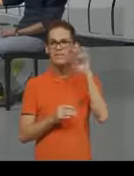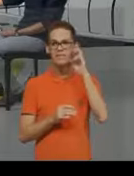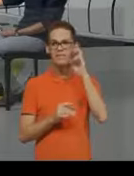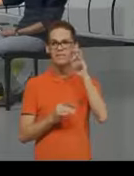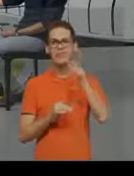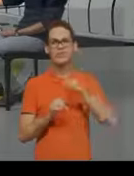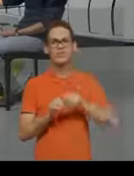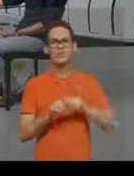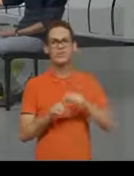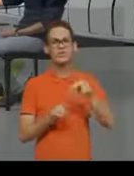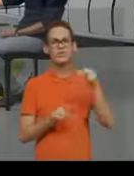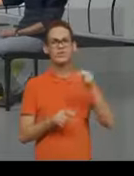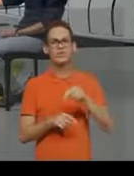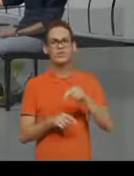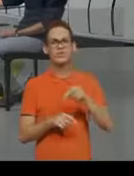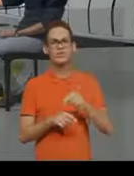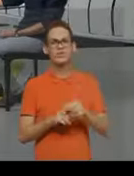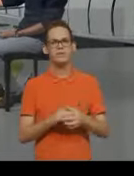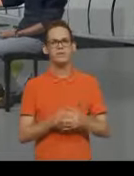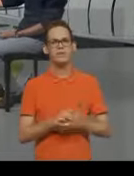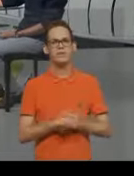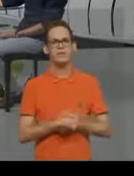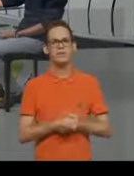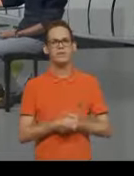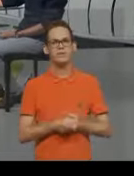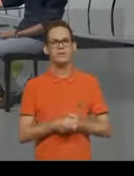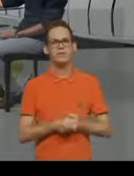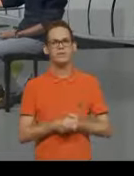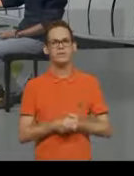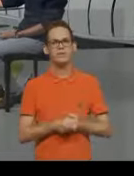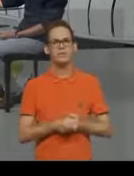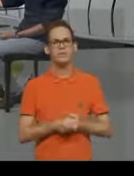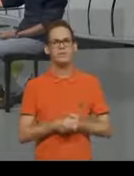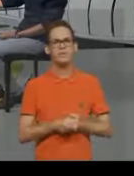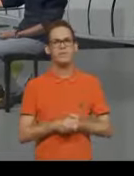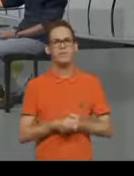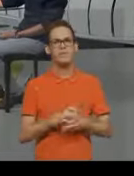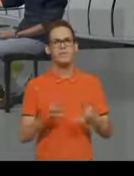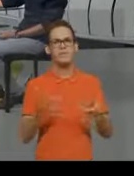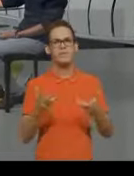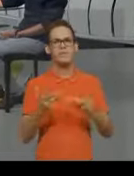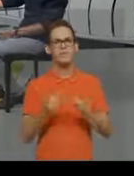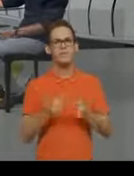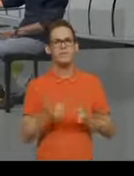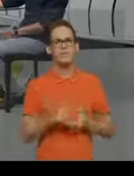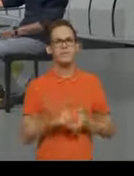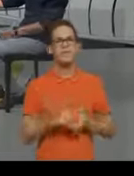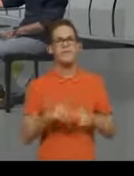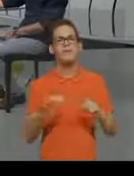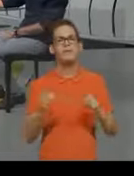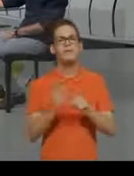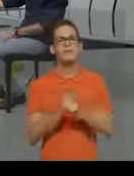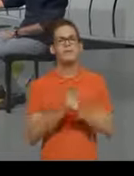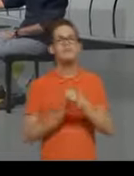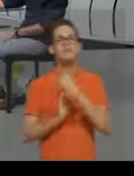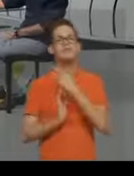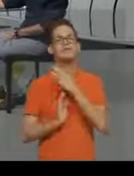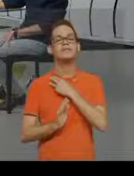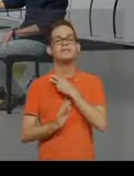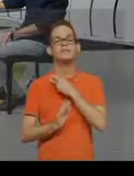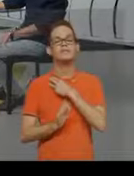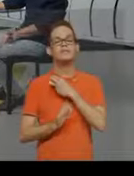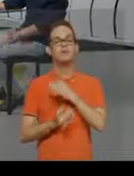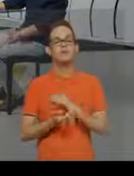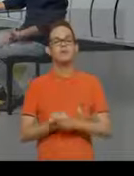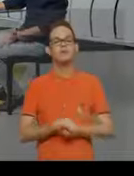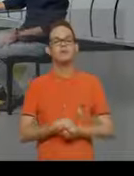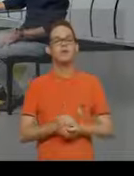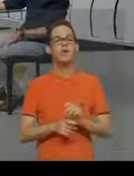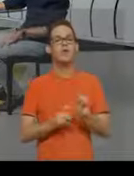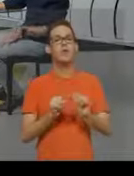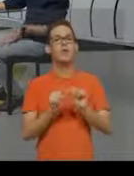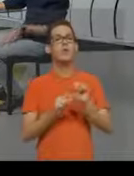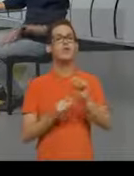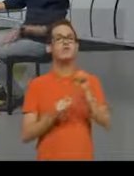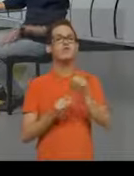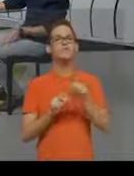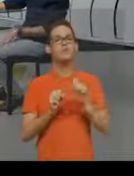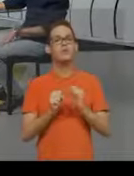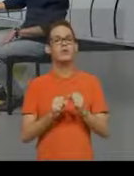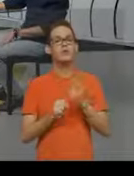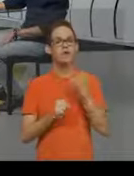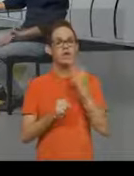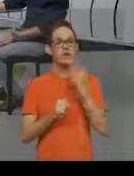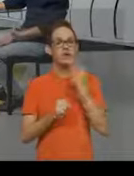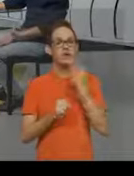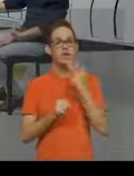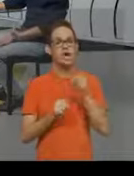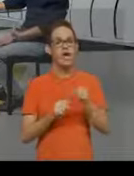mês. Do mês de novembro. Isso. Tá aí. Perfeito. Agora uma pergunta do 3º ano. O que você poderia dizer,